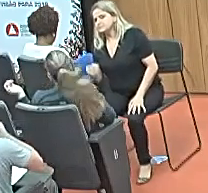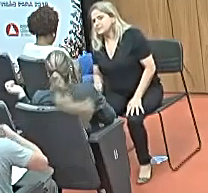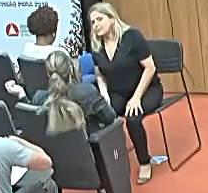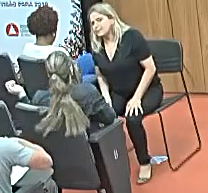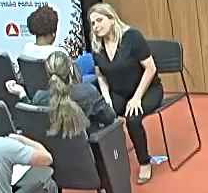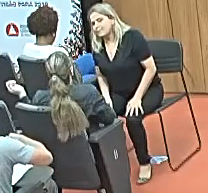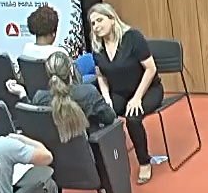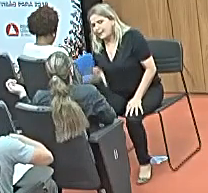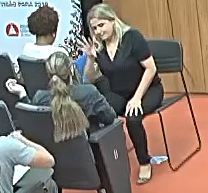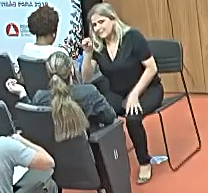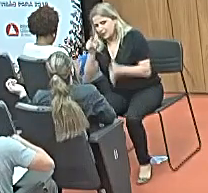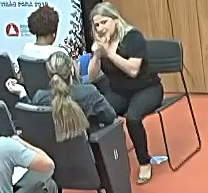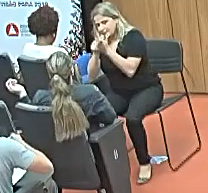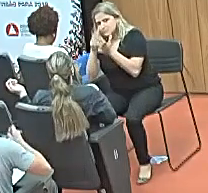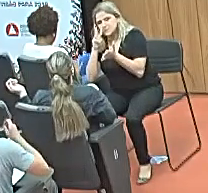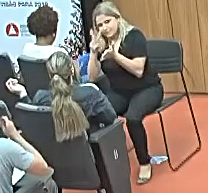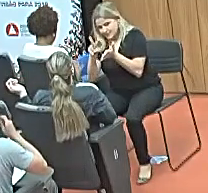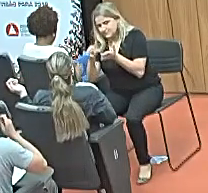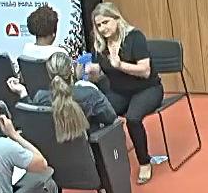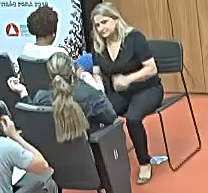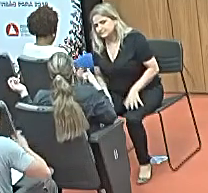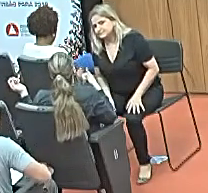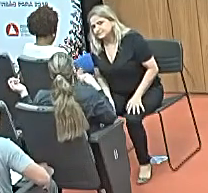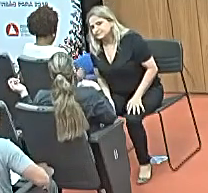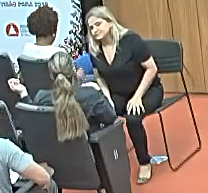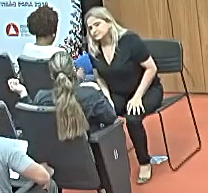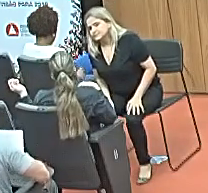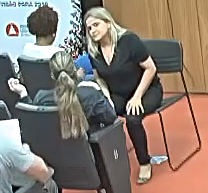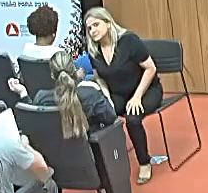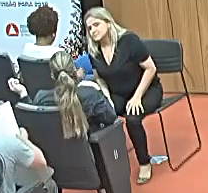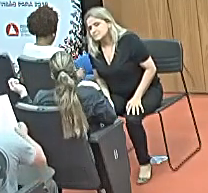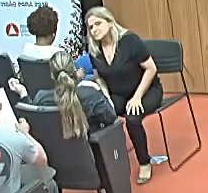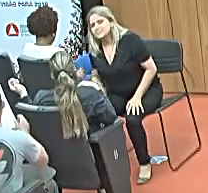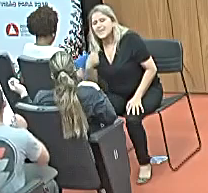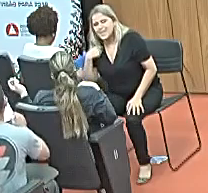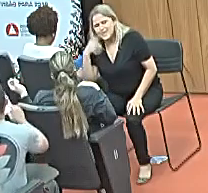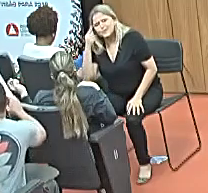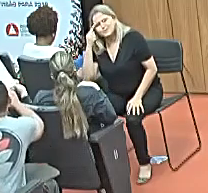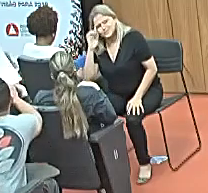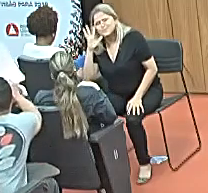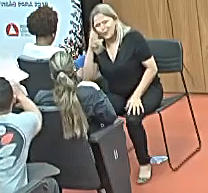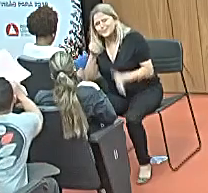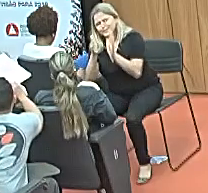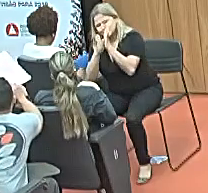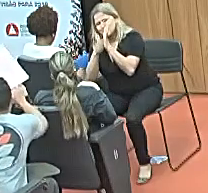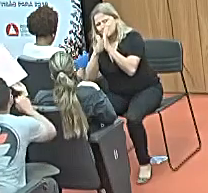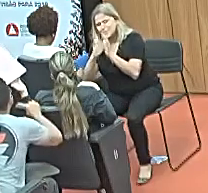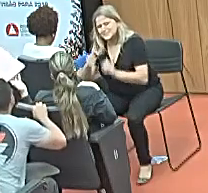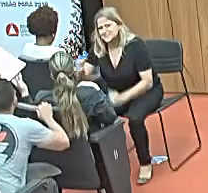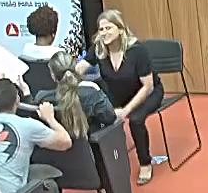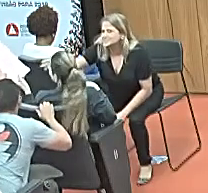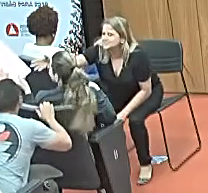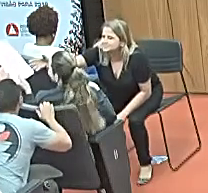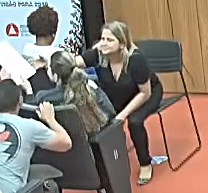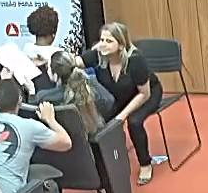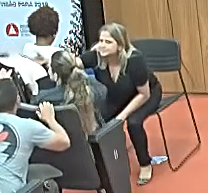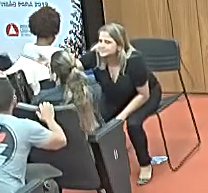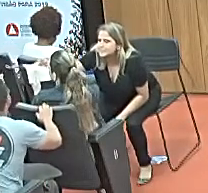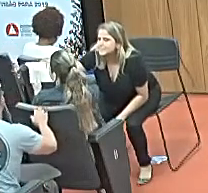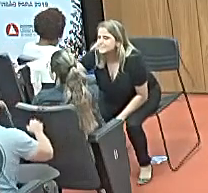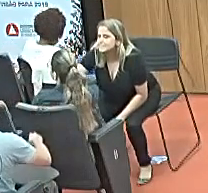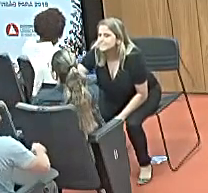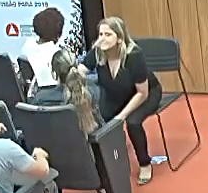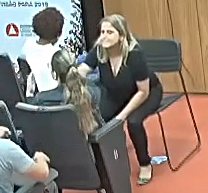que fica vivo é onde a participação popular a essência de raiz desses programas então passa a ler o relatório